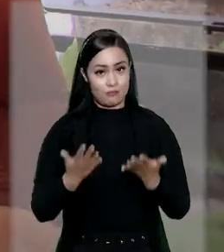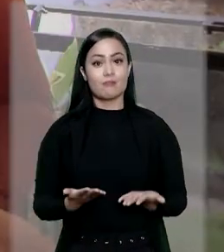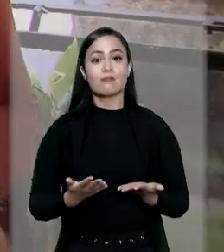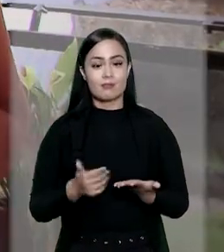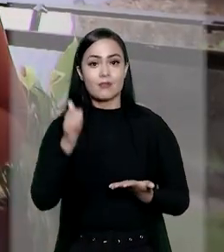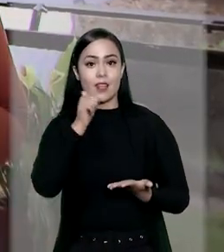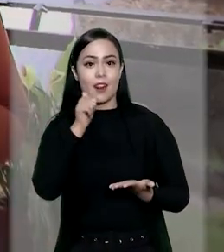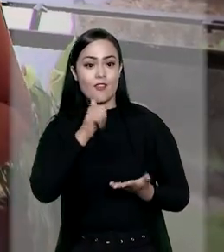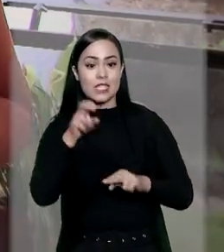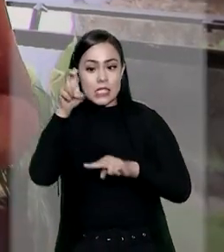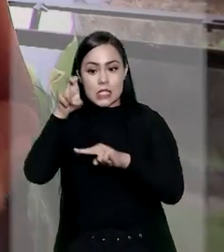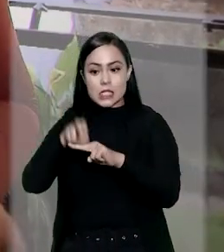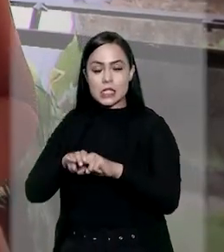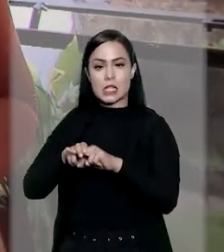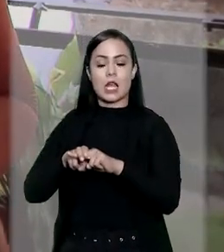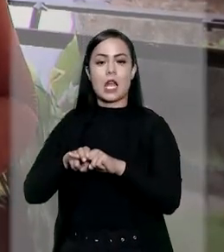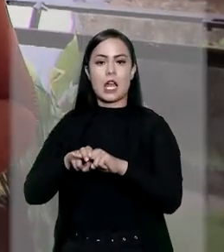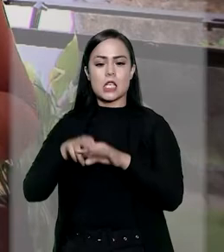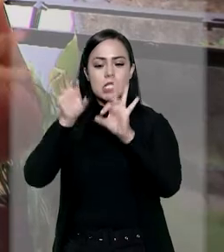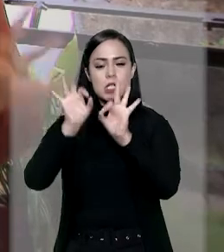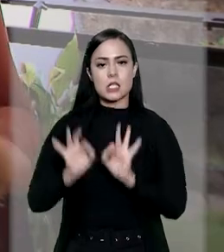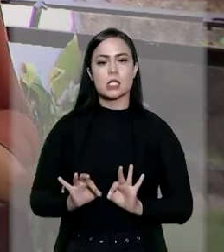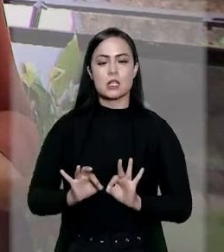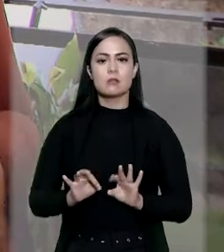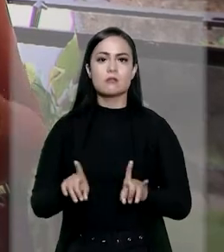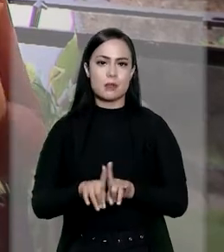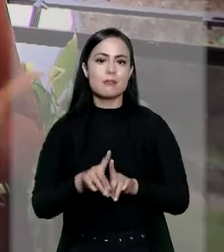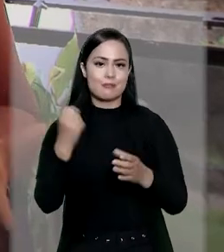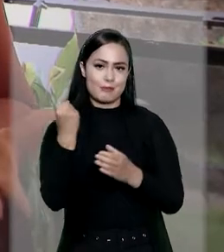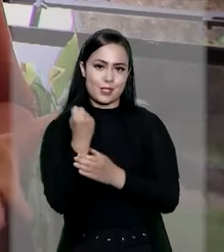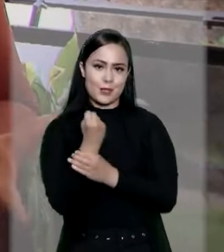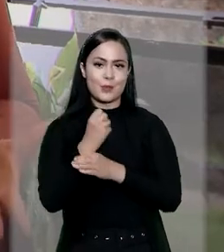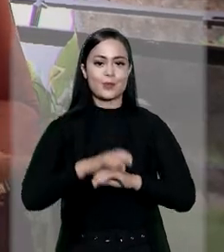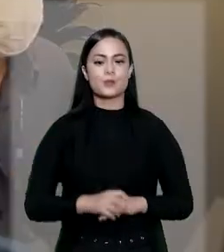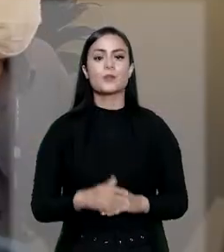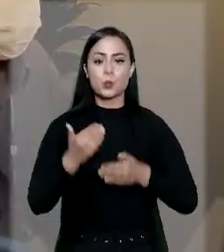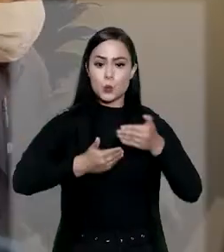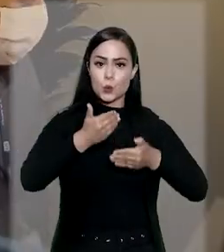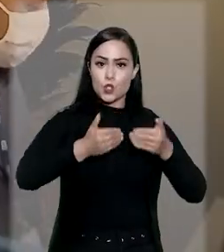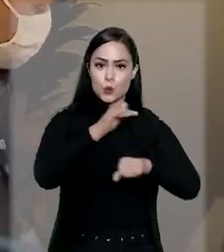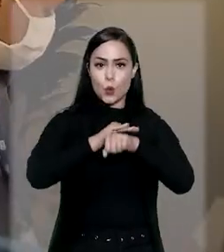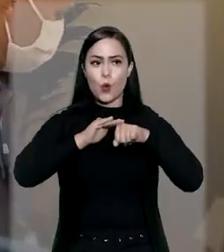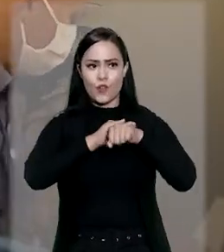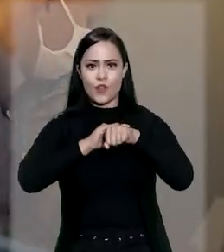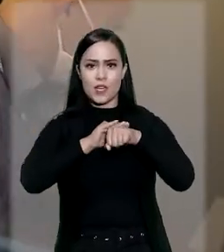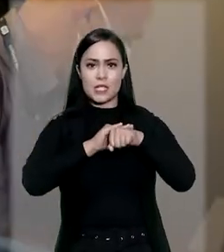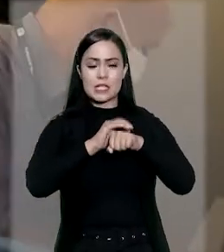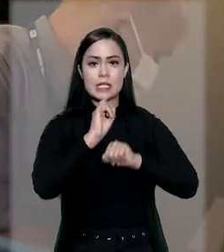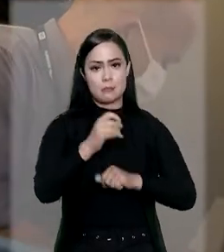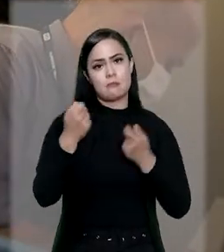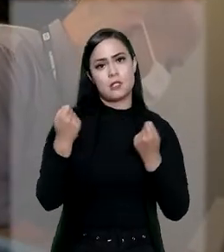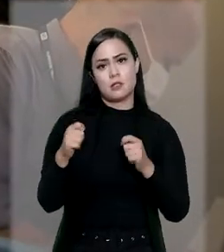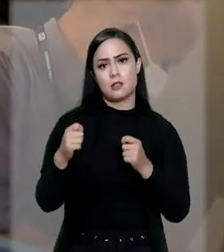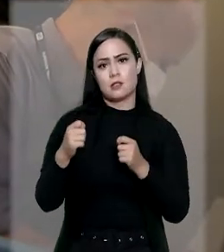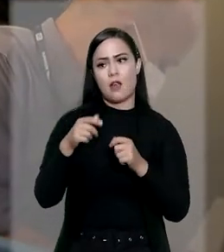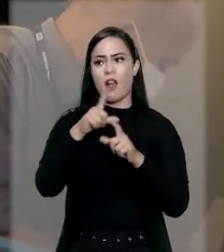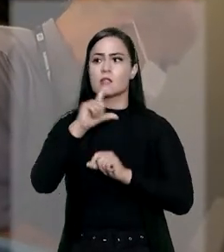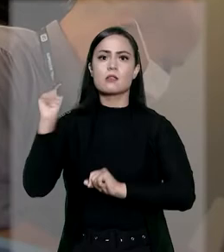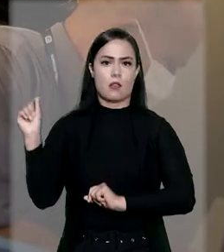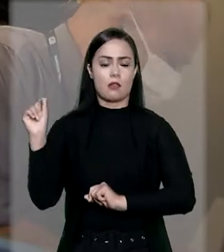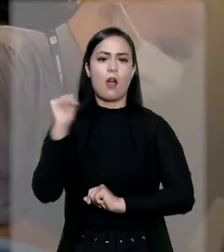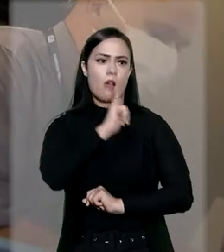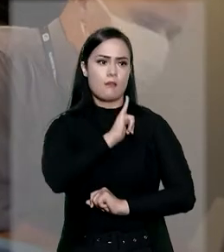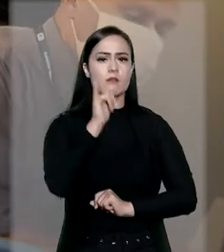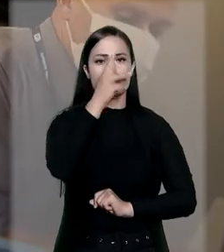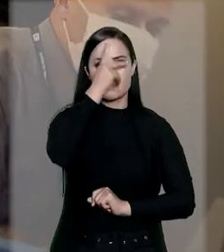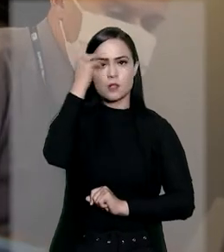Obrigado. Assim, ela vai se sentar de forma correta e segura. Durante uma conversa, caso precise se